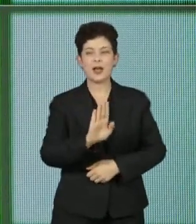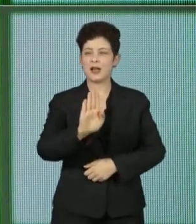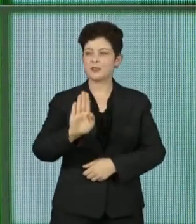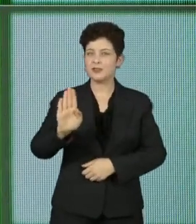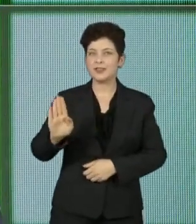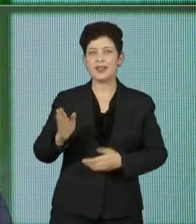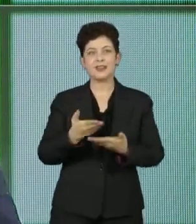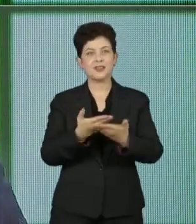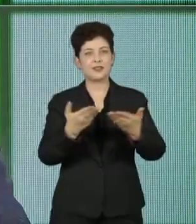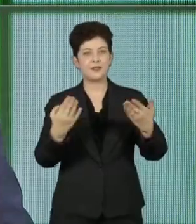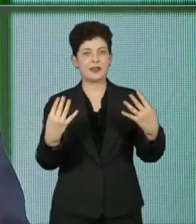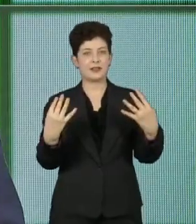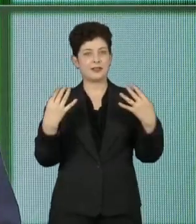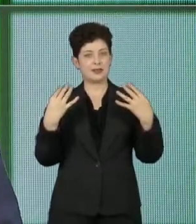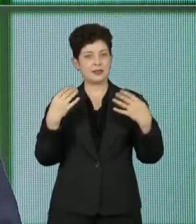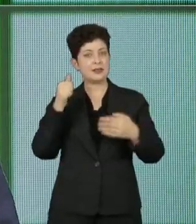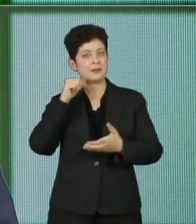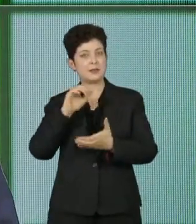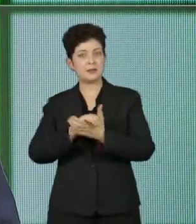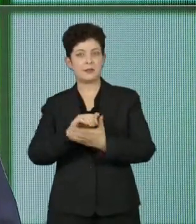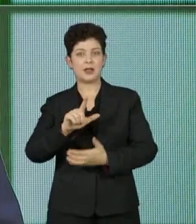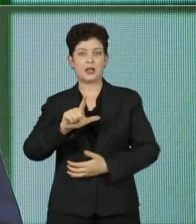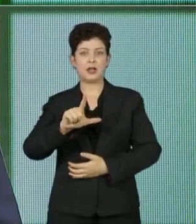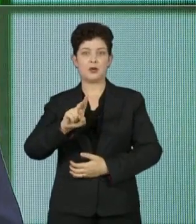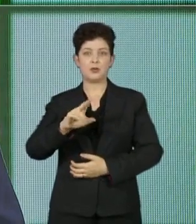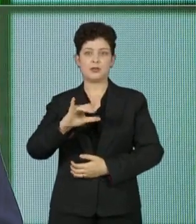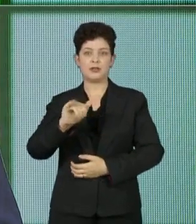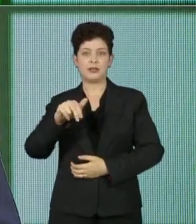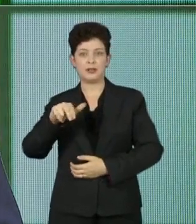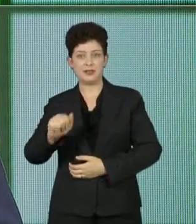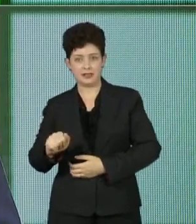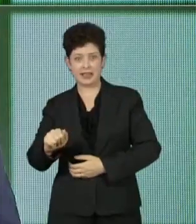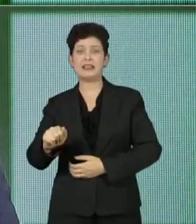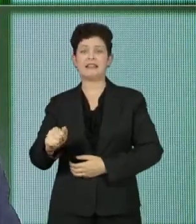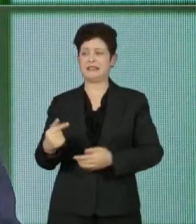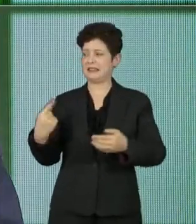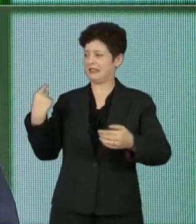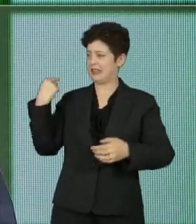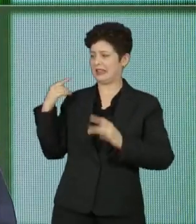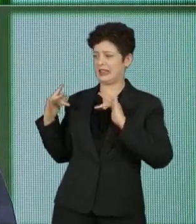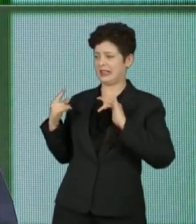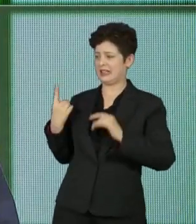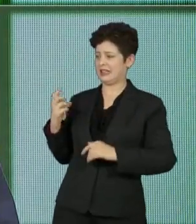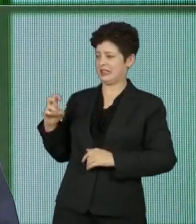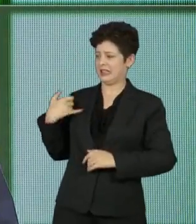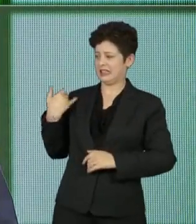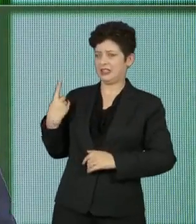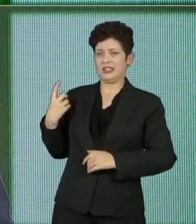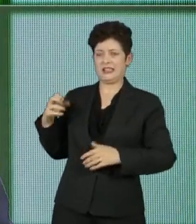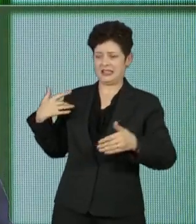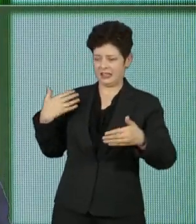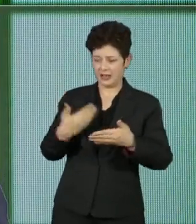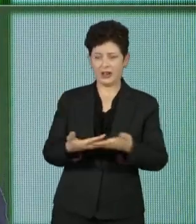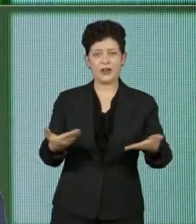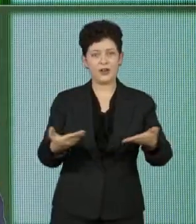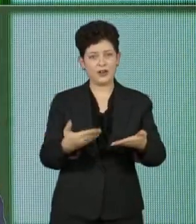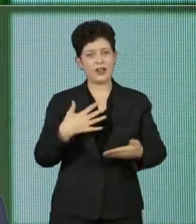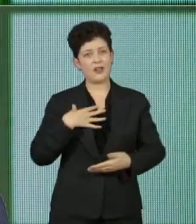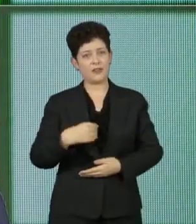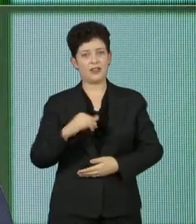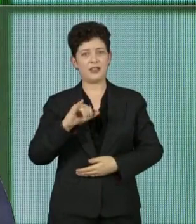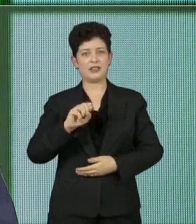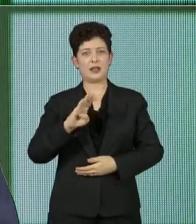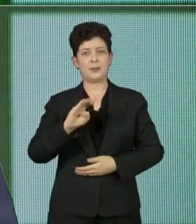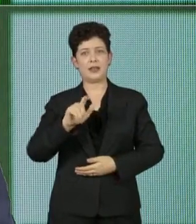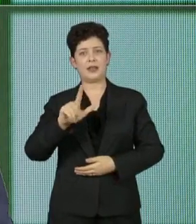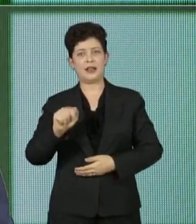agradecer a companhia aqui no recibo da minha esposa Luciana a namorada desde os 15 anos de idade ao lado da minha filha Isabela a saudar que